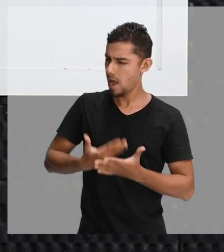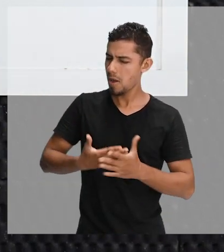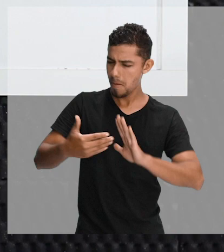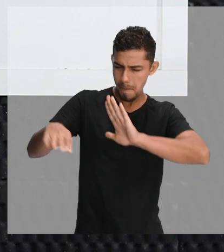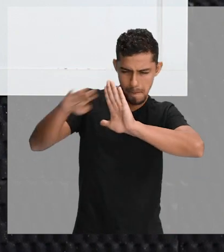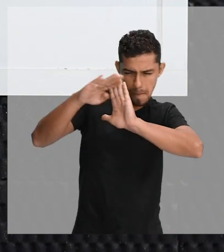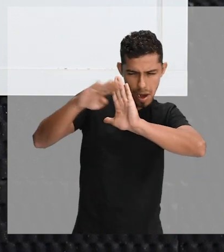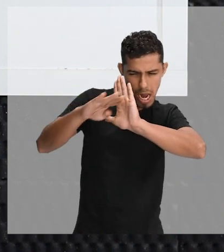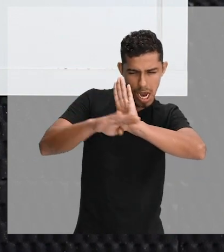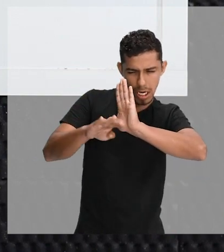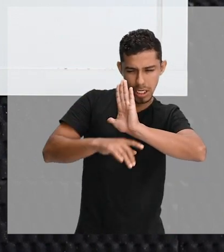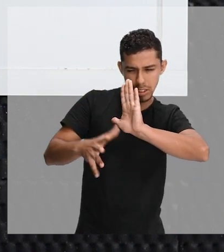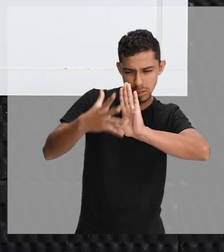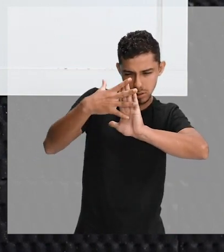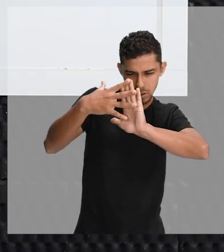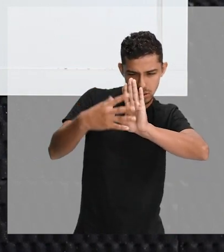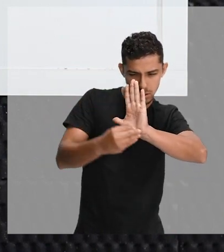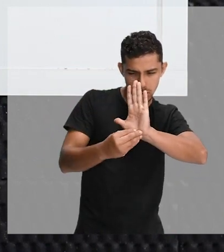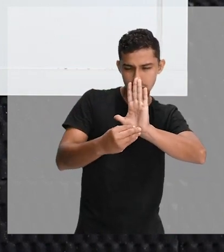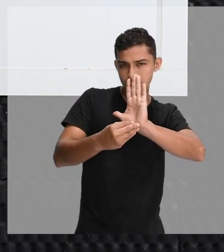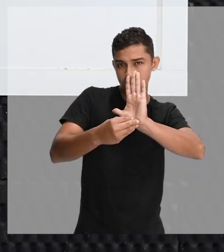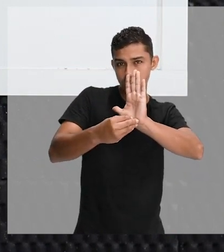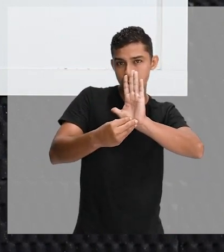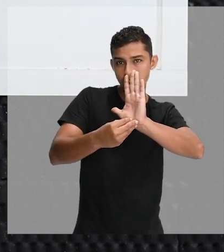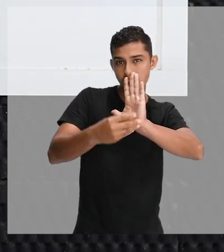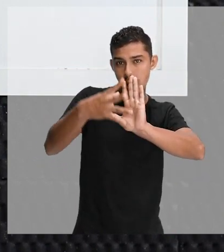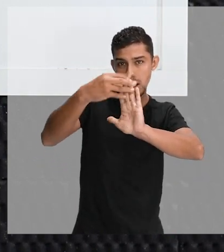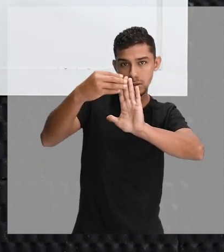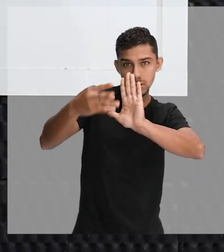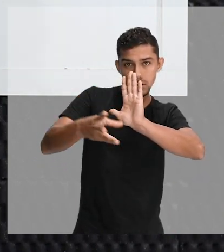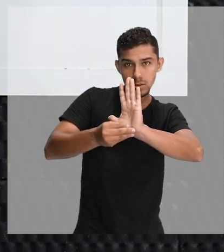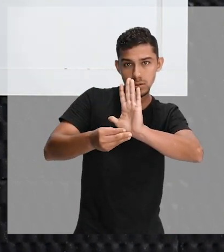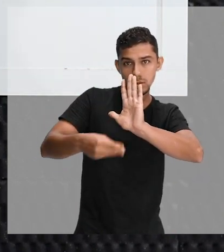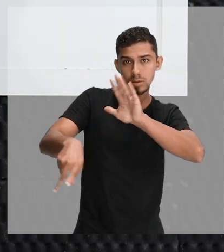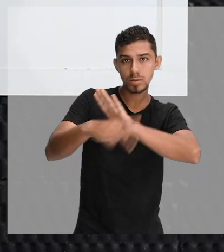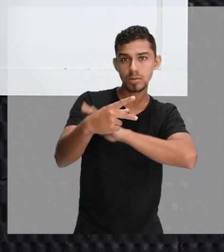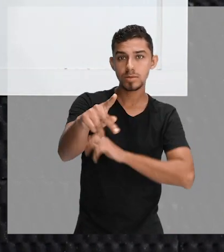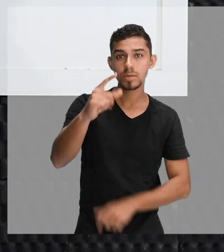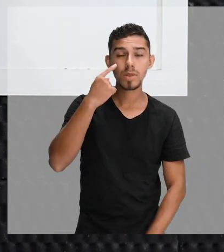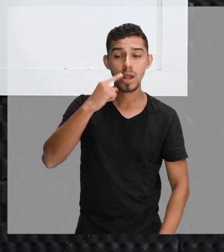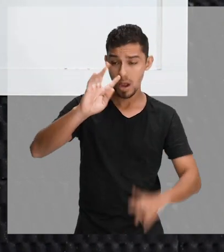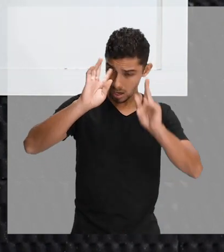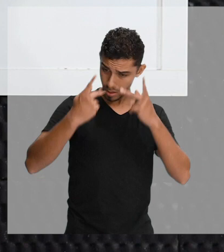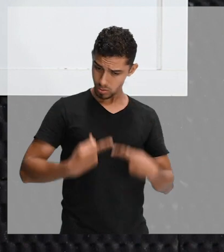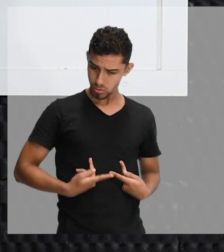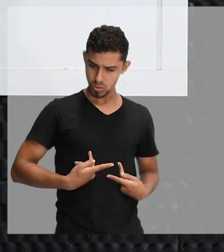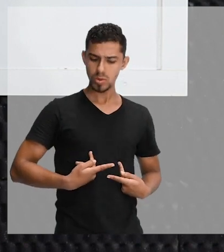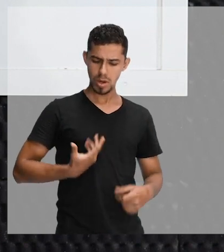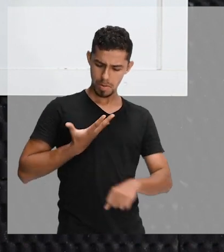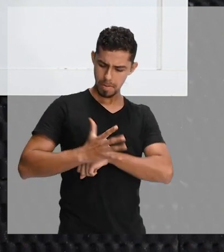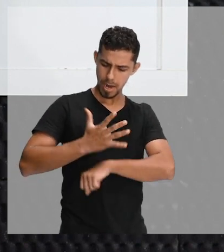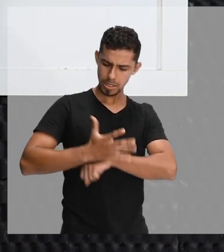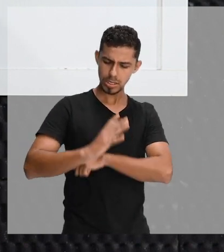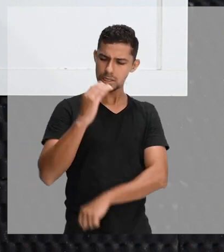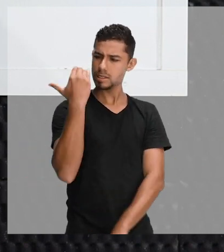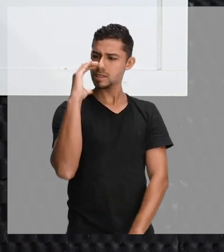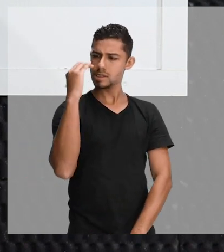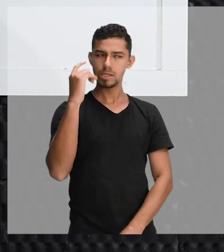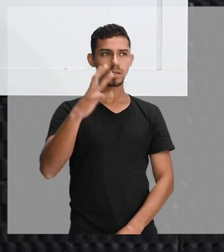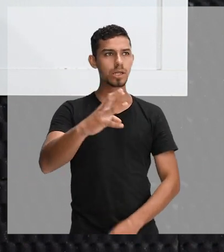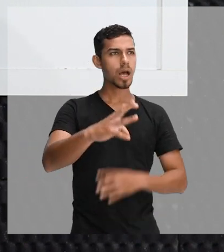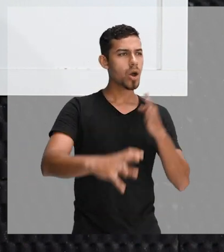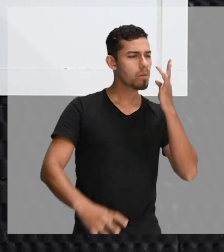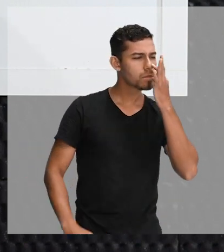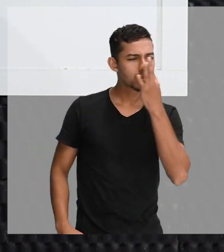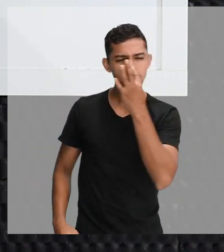planejada para ti? Ela tem aqui uma liga, presta atenção, é o ser humano que pratica essa ciência na observação